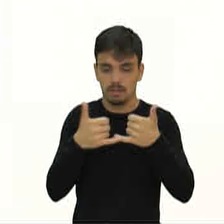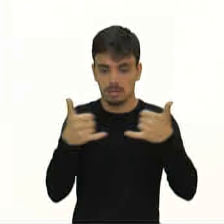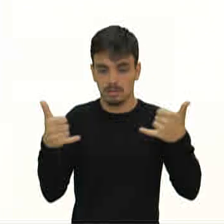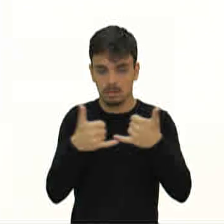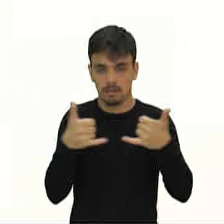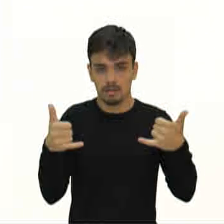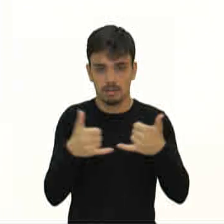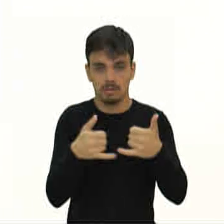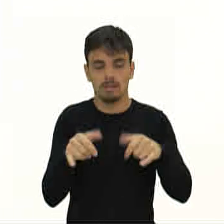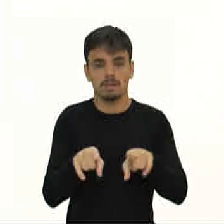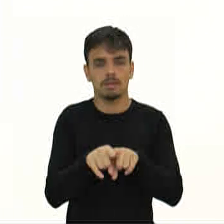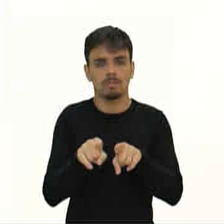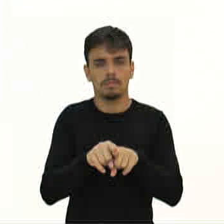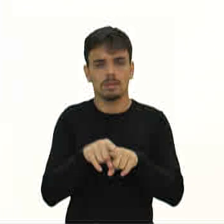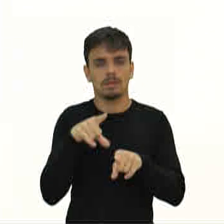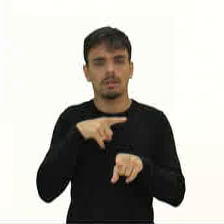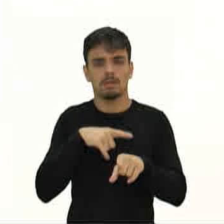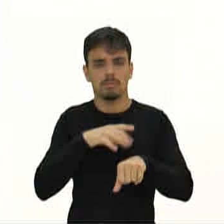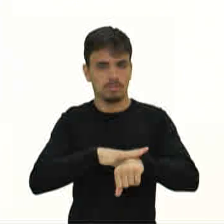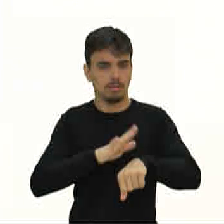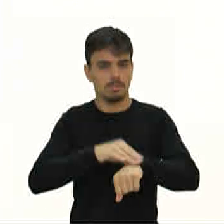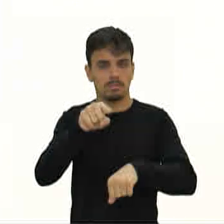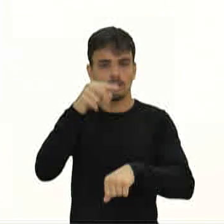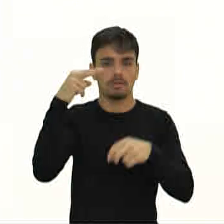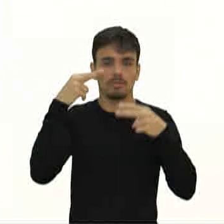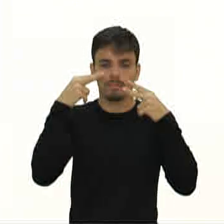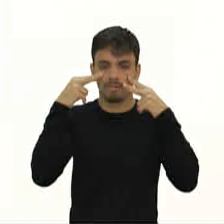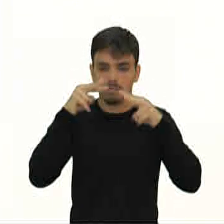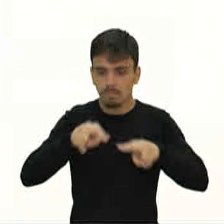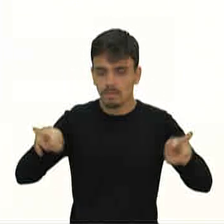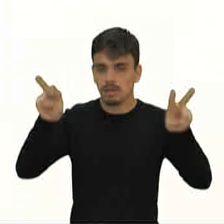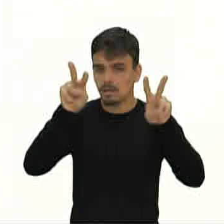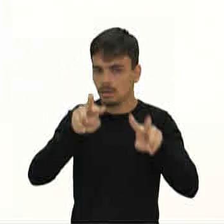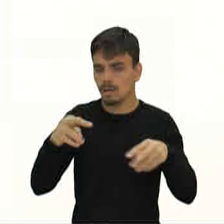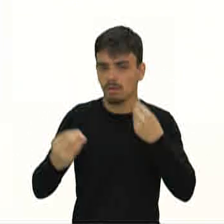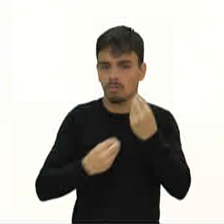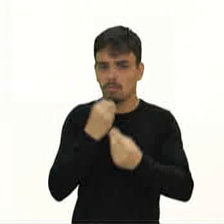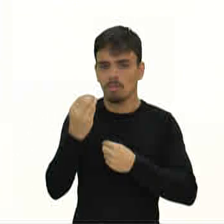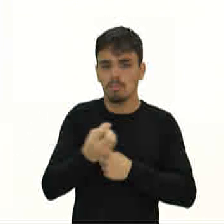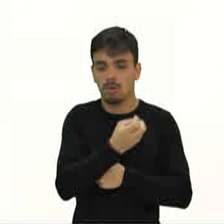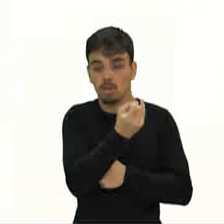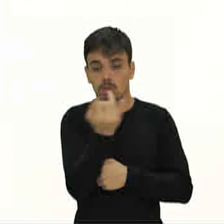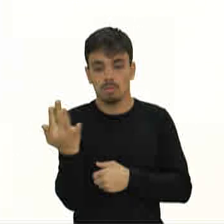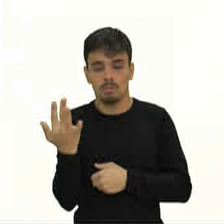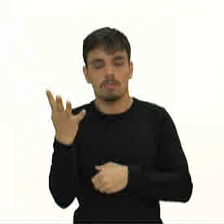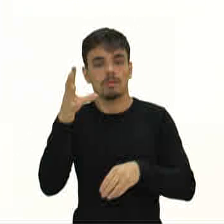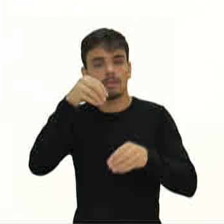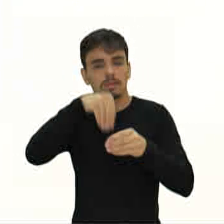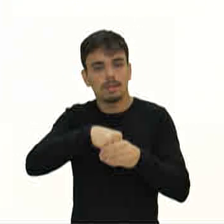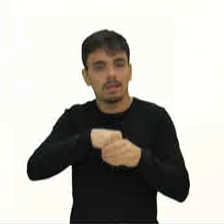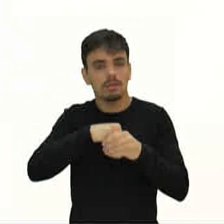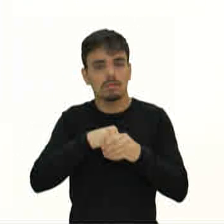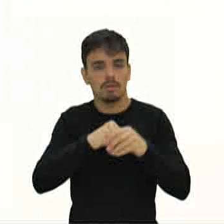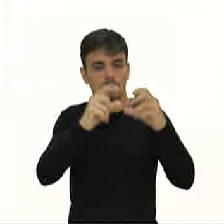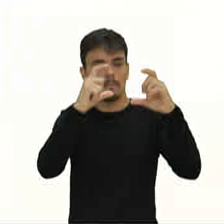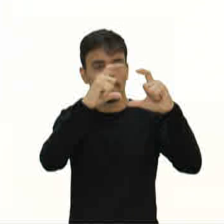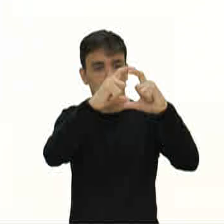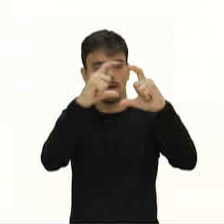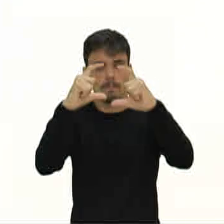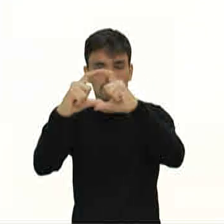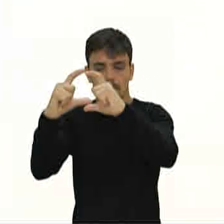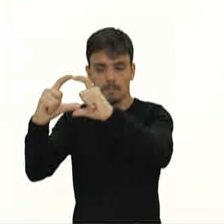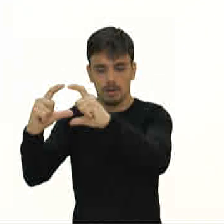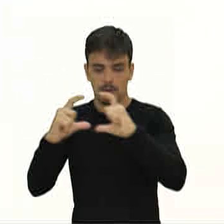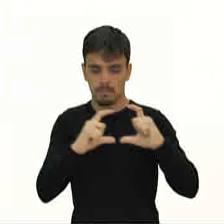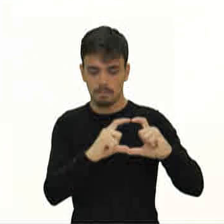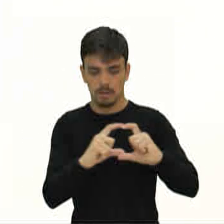vou dar um tempinho aqui para vocês conseguirem visualizar os números que aparecem dentro ali de cada uma dessas